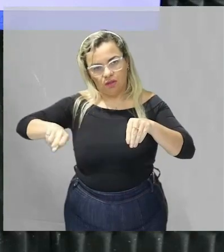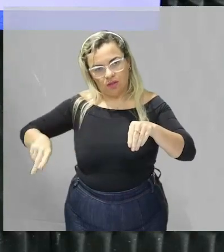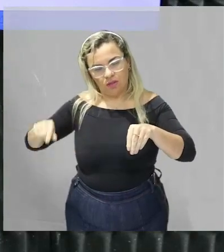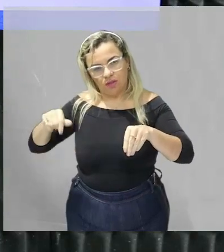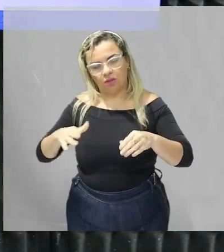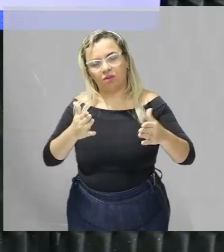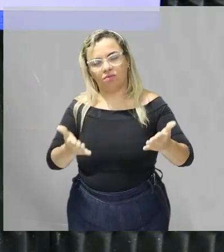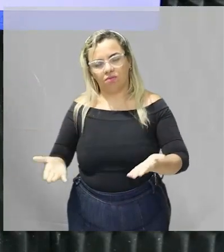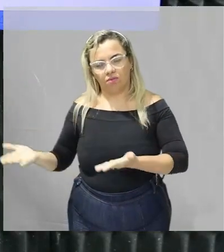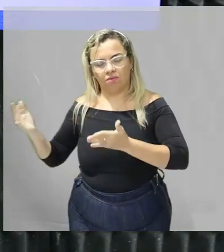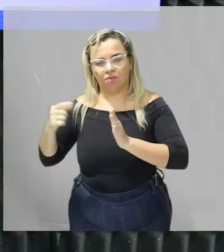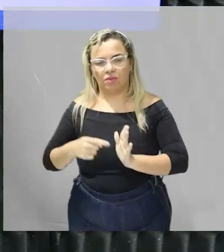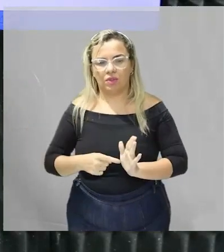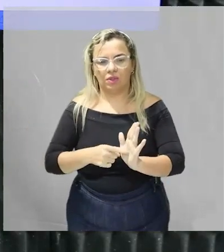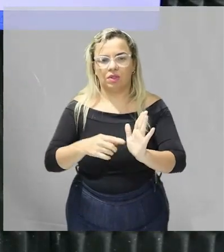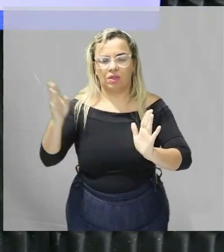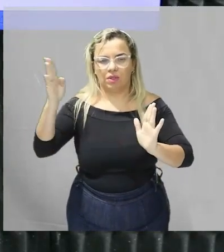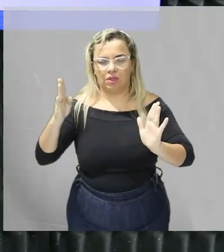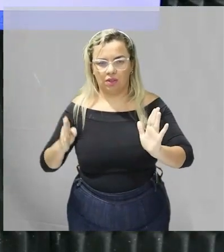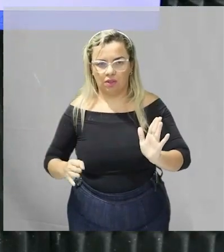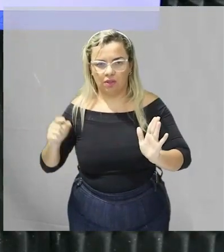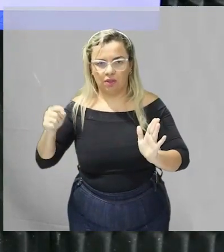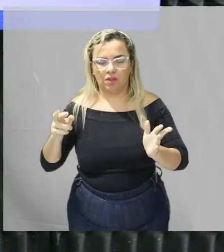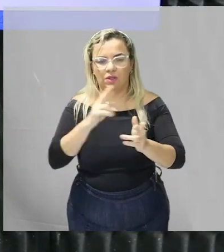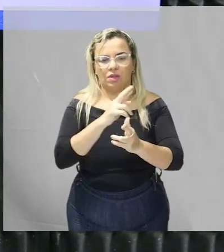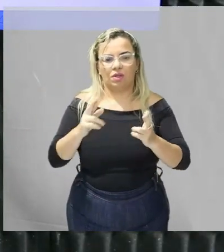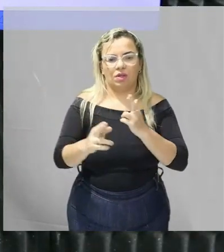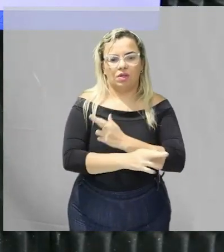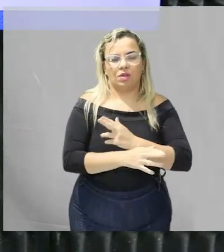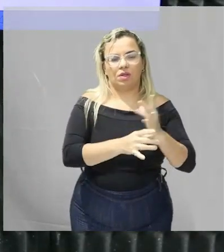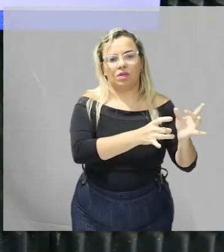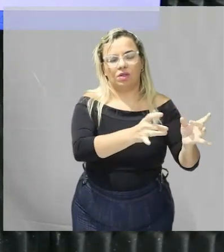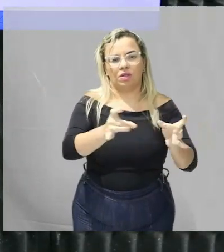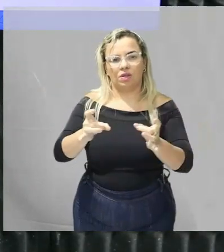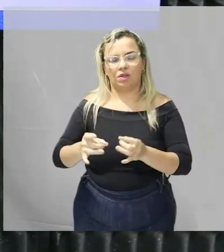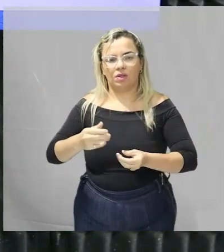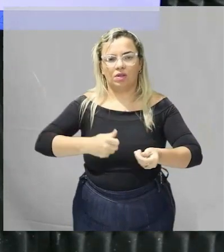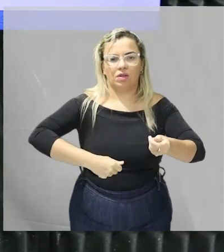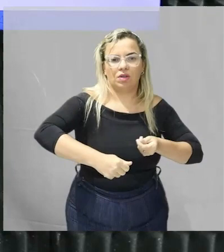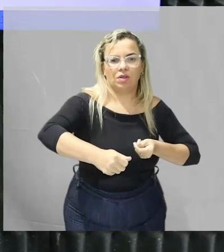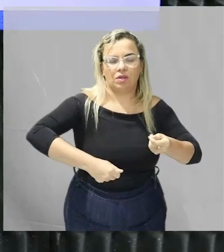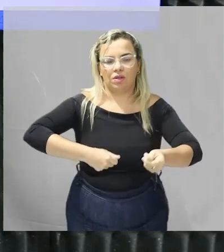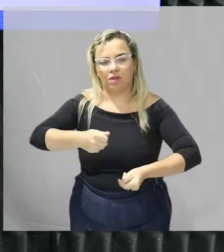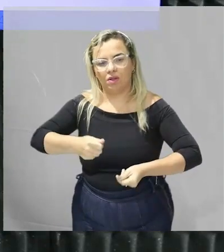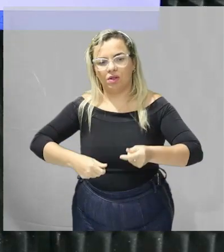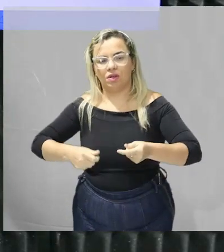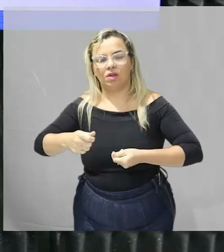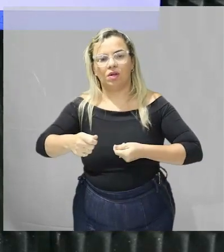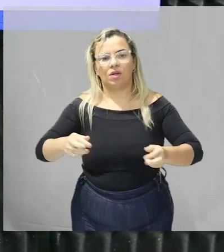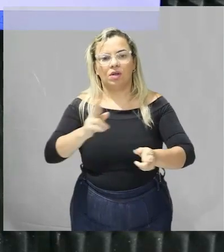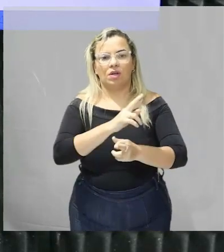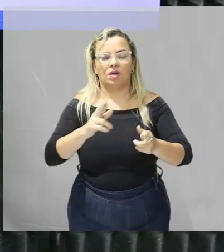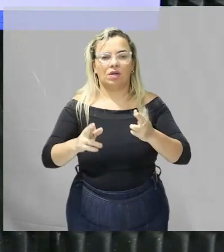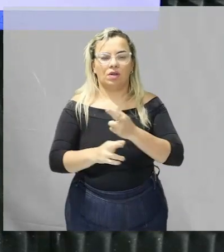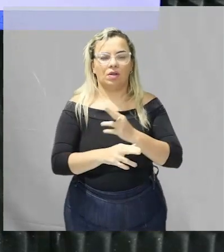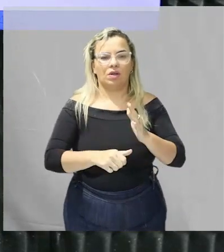né, que o Brasil ele tem grande parte dessa relação comercial com a China em relação a esses produtos primários que nós chamamos